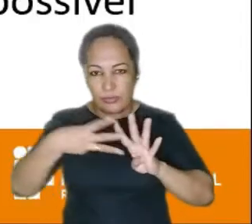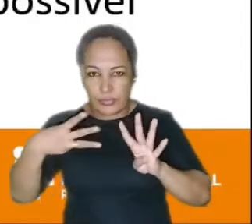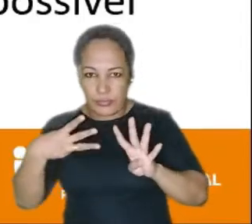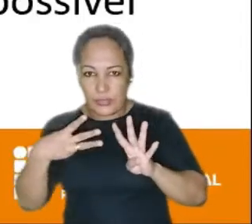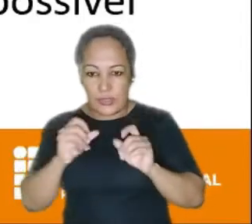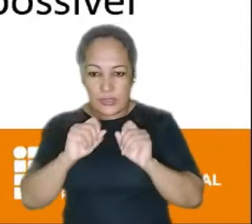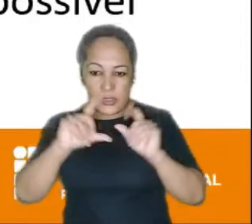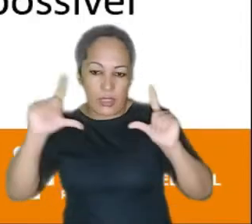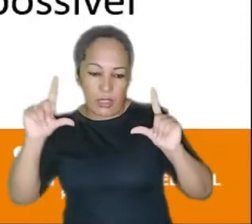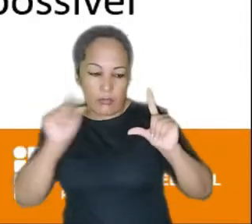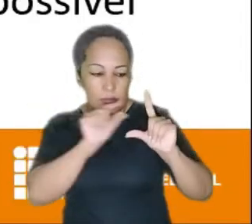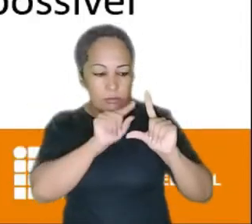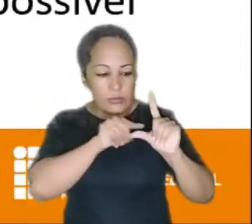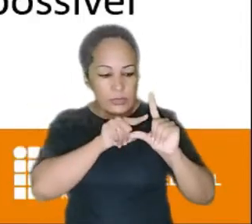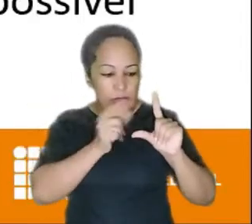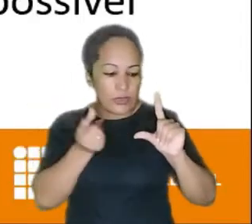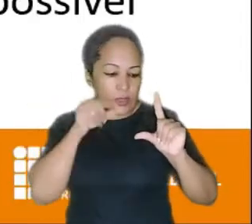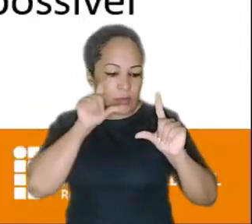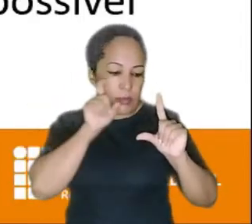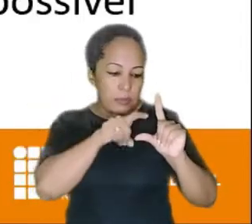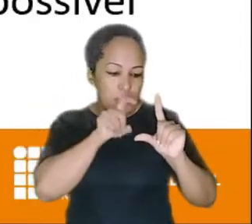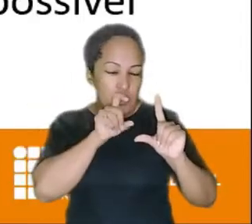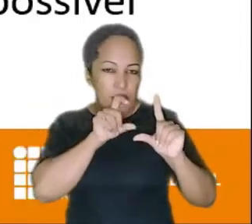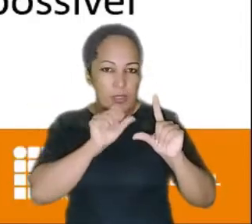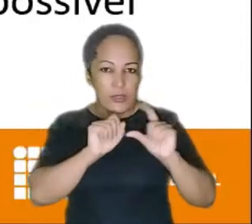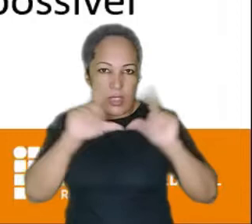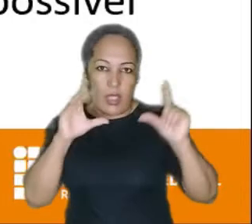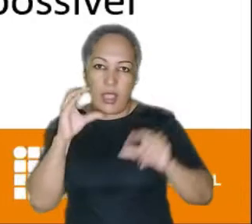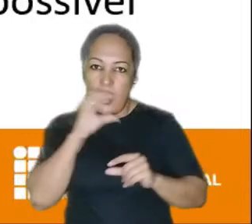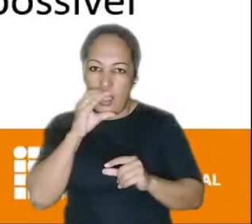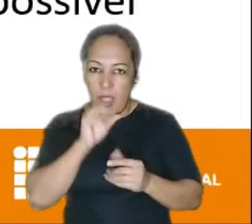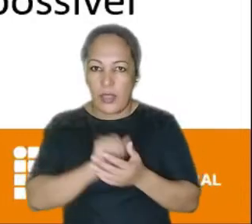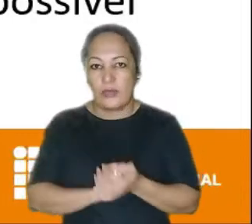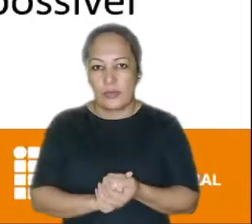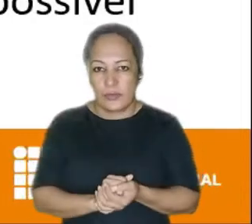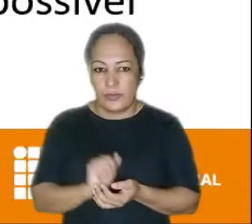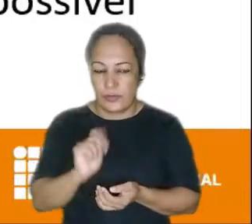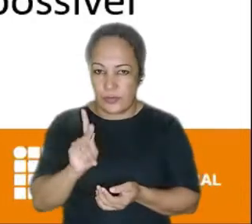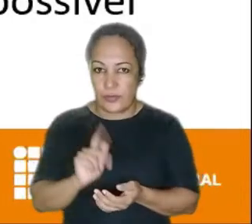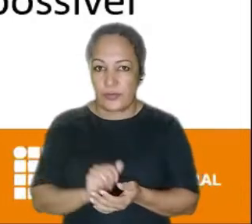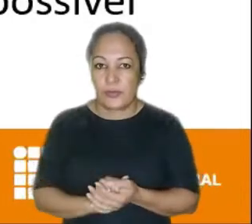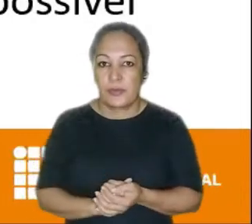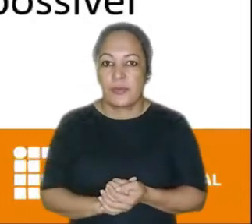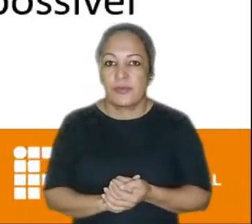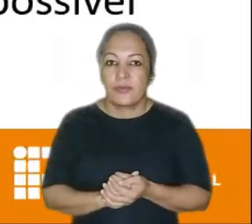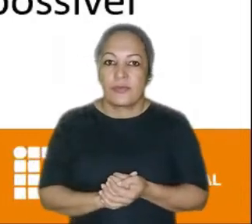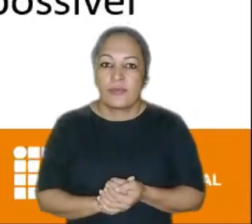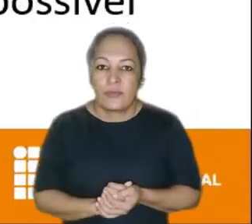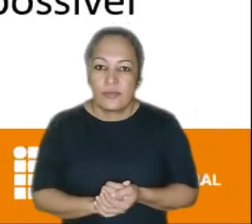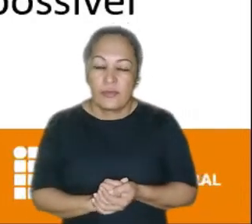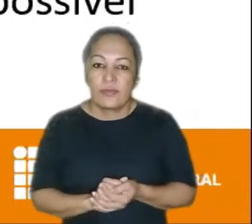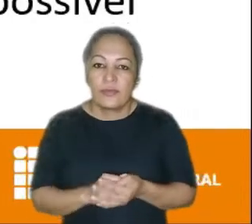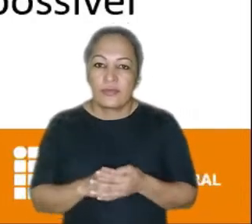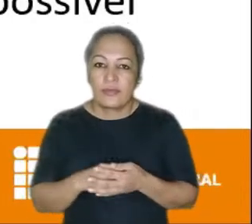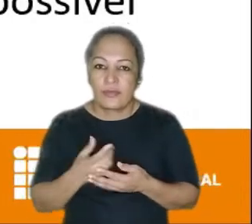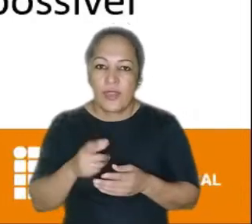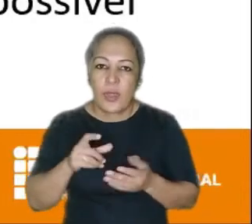você abra ele e use ele de forma mais rápida. Essa seria a ideia do cache, tá bom? A memória cache, geralmente, ela é uma memória